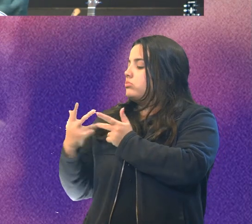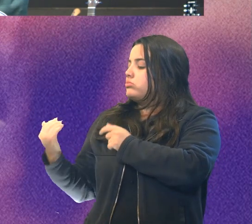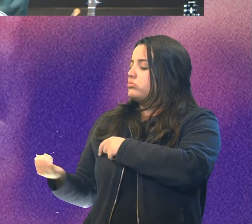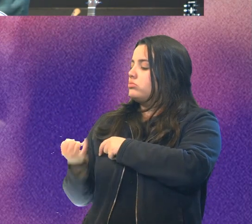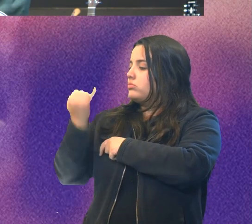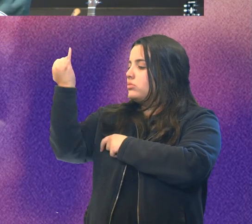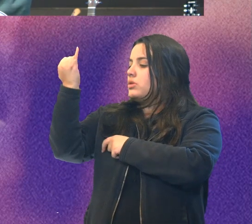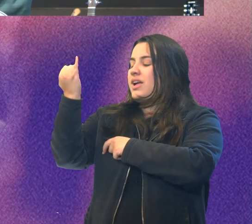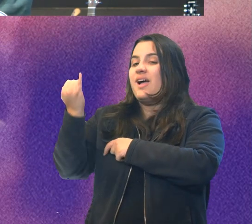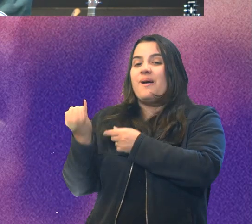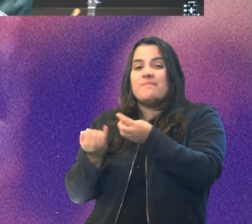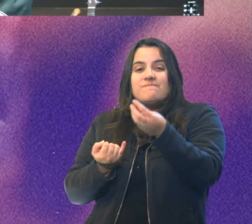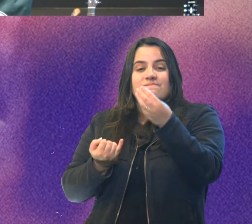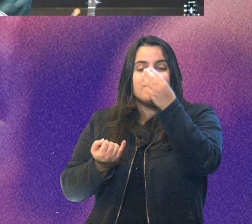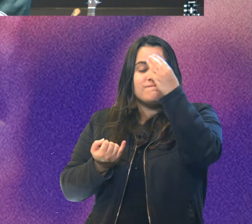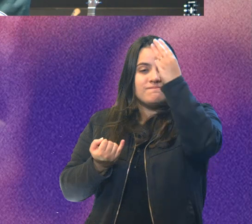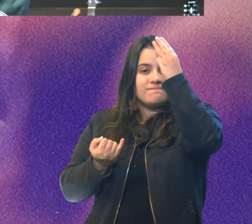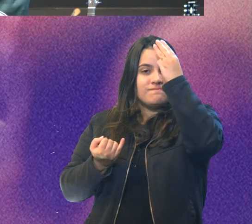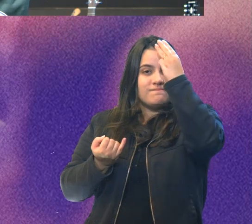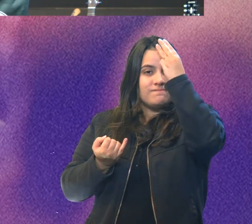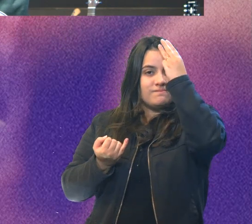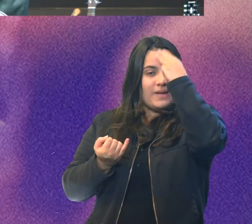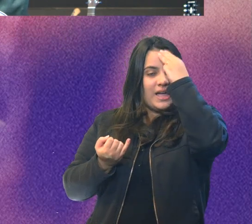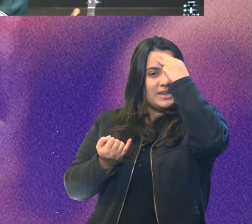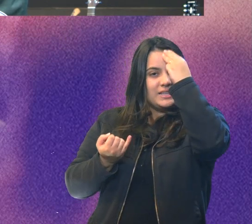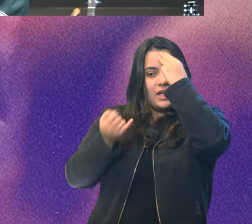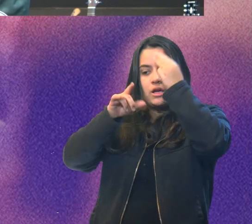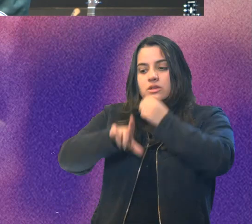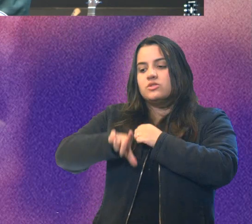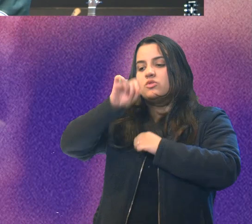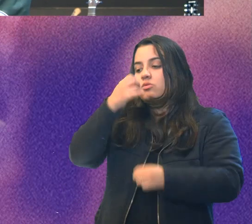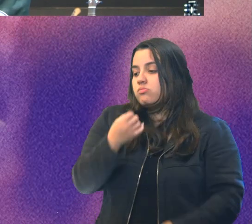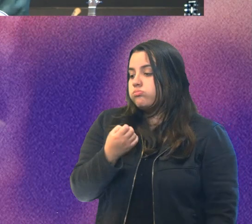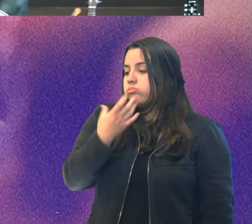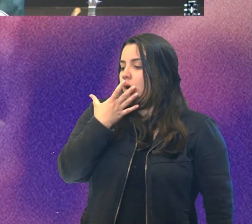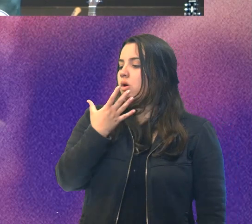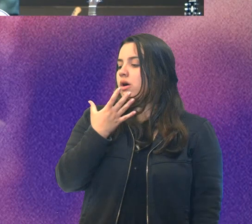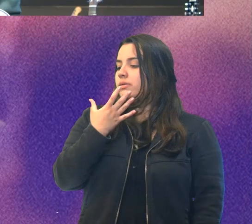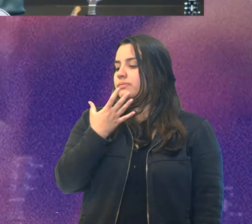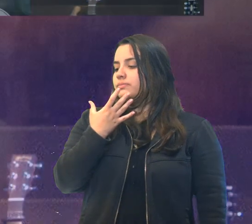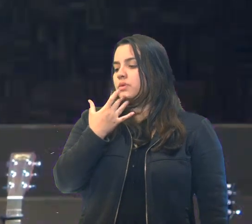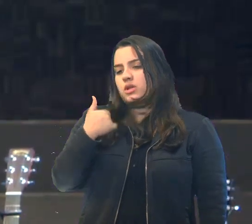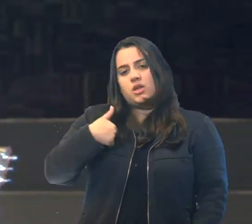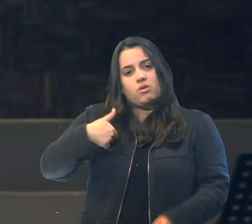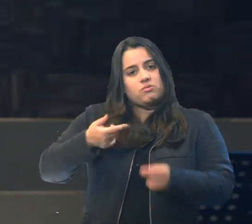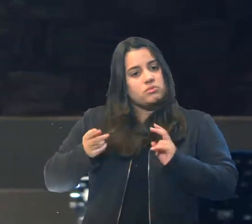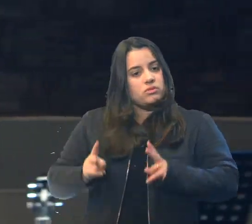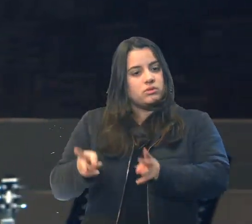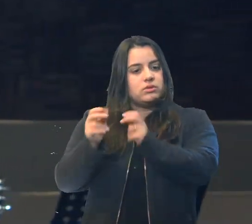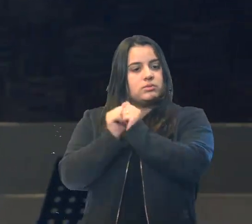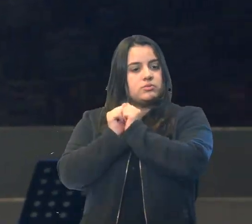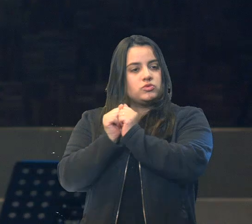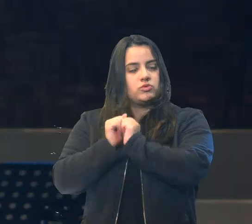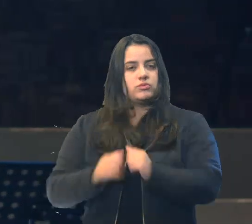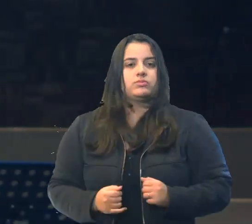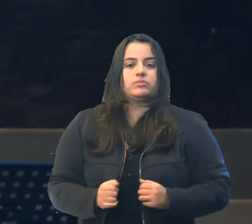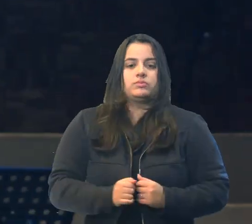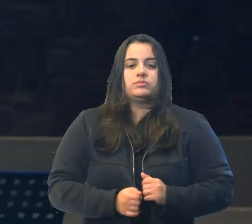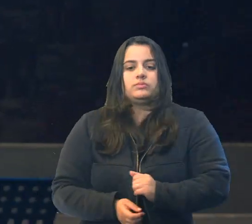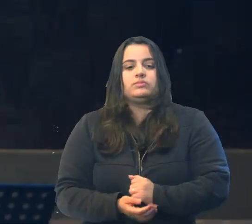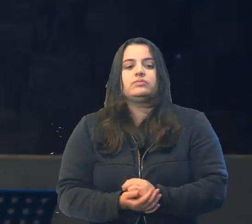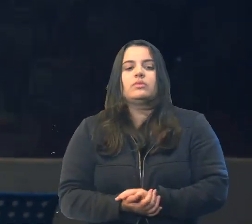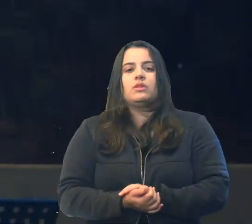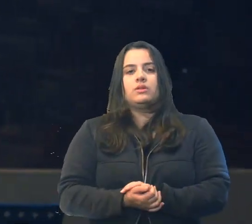Maria escolheu a boa parte, e esta não lhe será tirada. Esse texto é